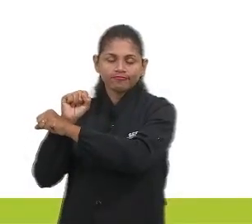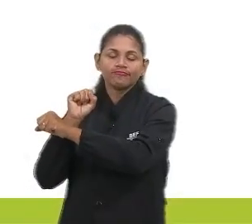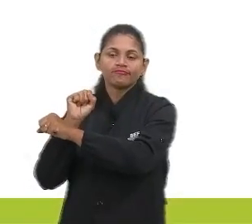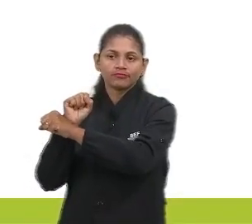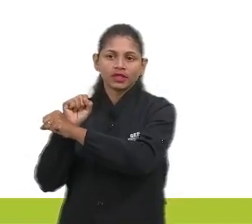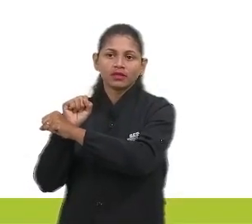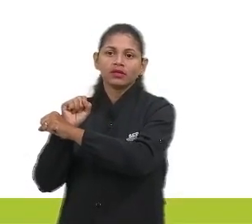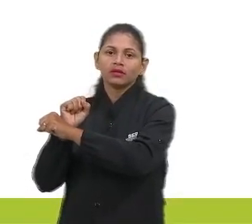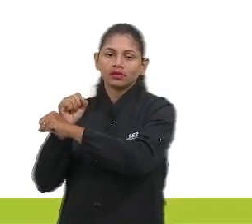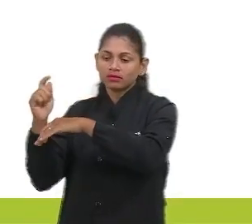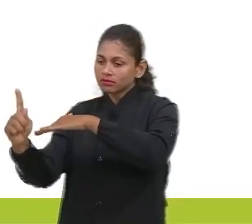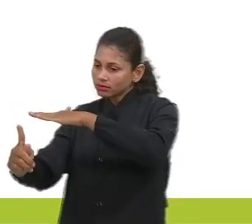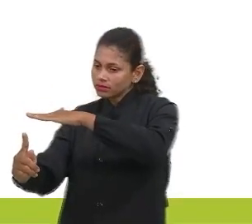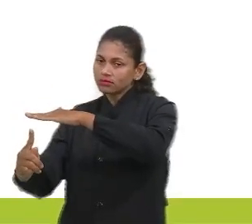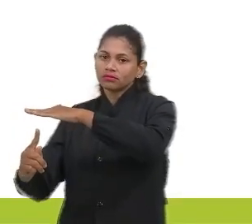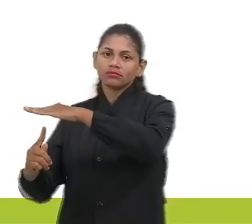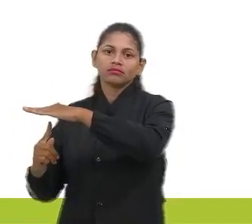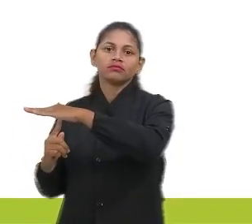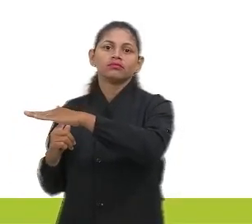Continuando aqui.